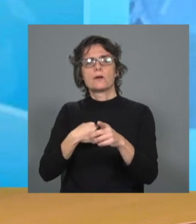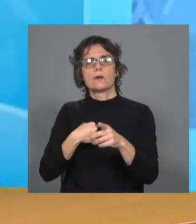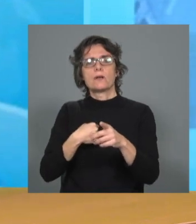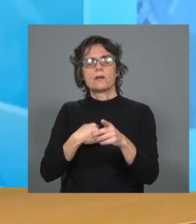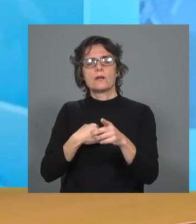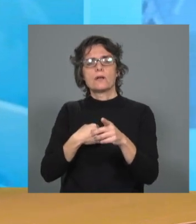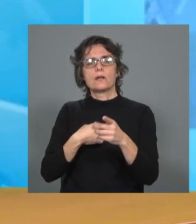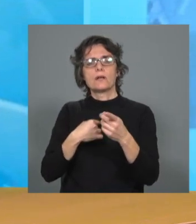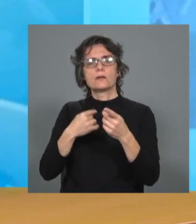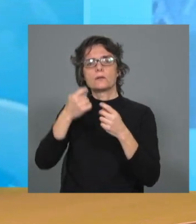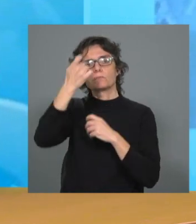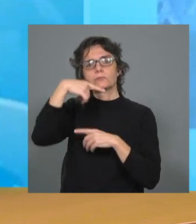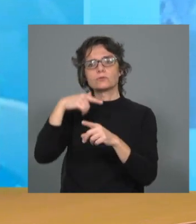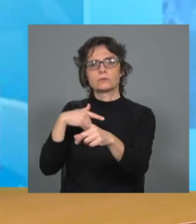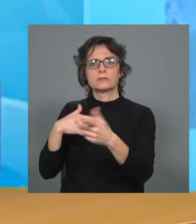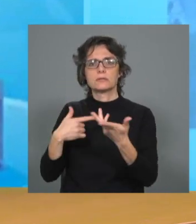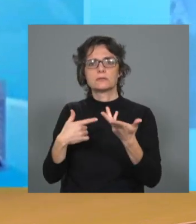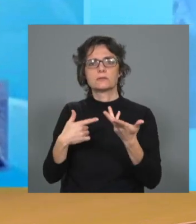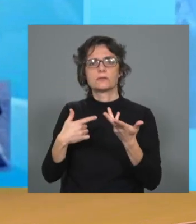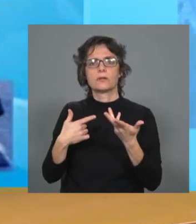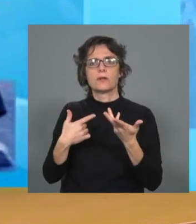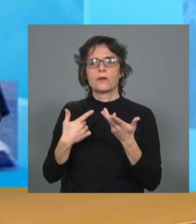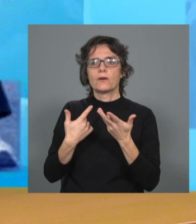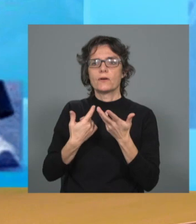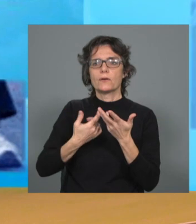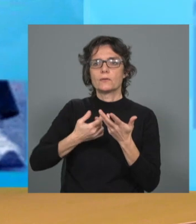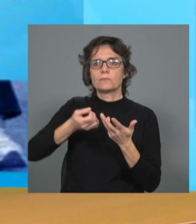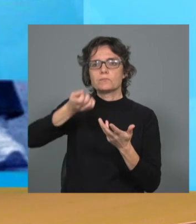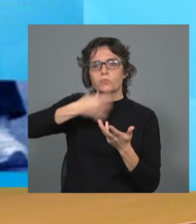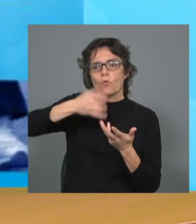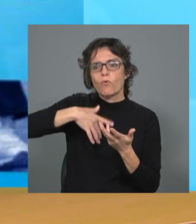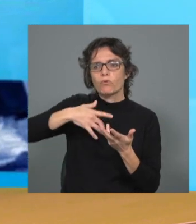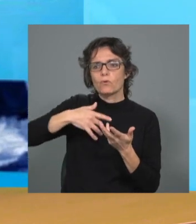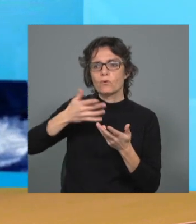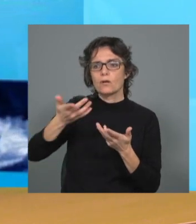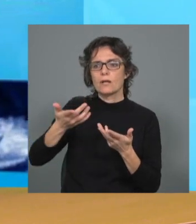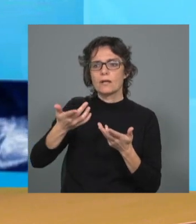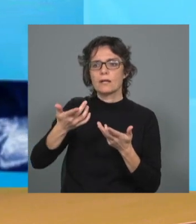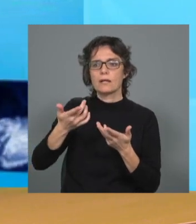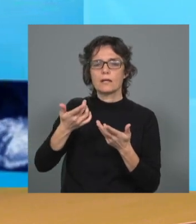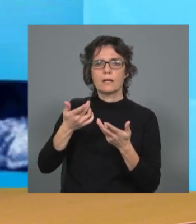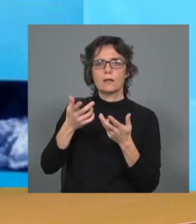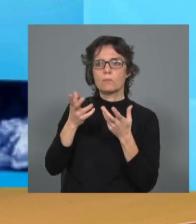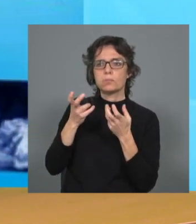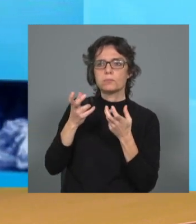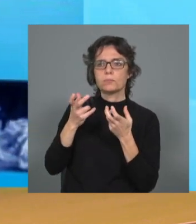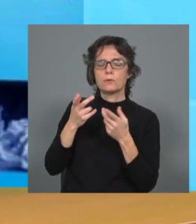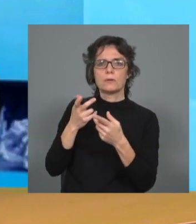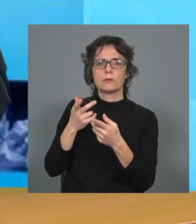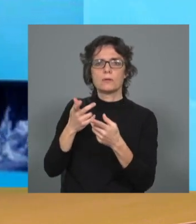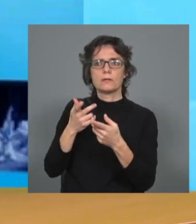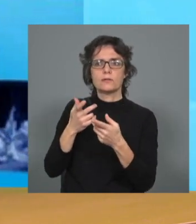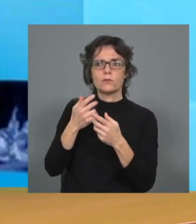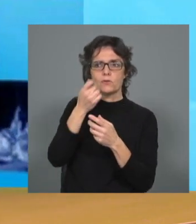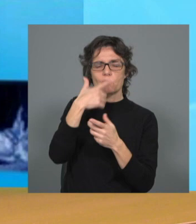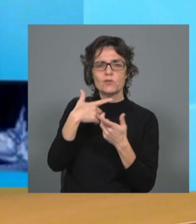enquanto esteve no campo de refugiados. E todas elas são histórias bizarras, nesse sentido de serem histórias estranhas e que saem do normal,